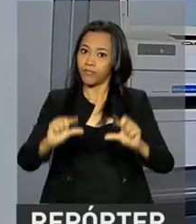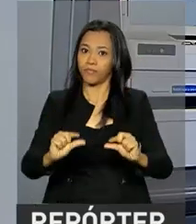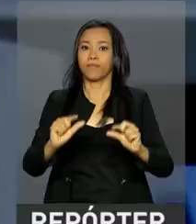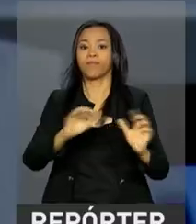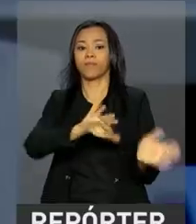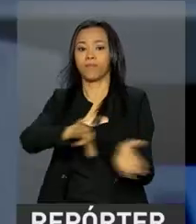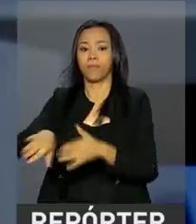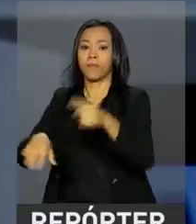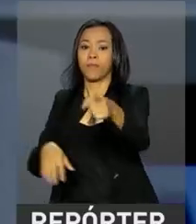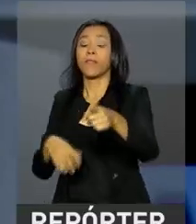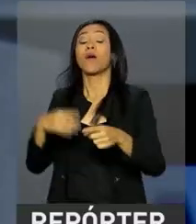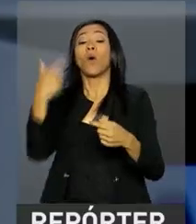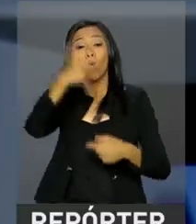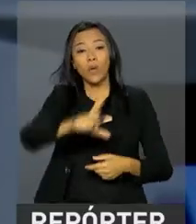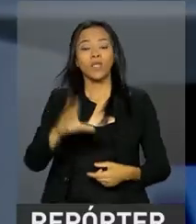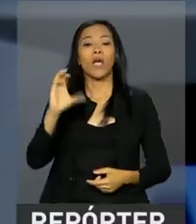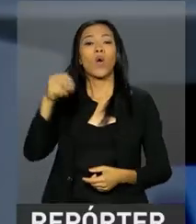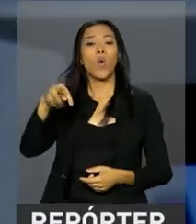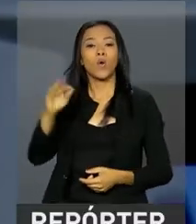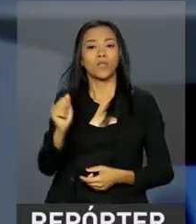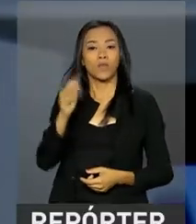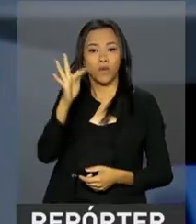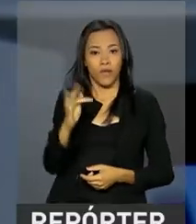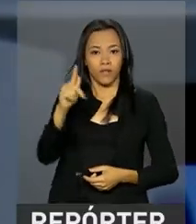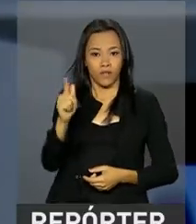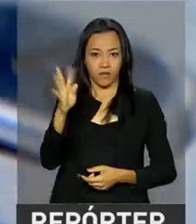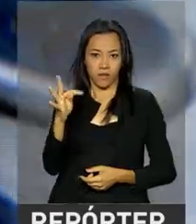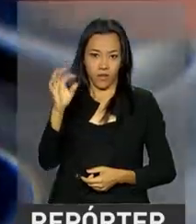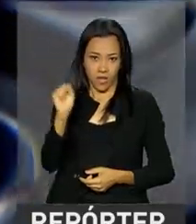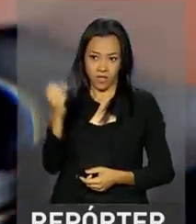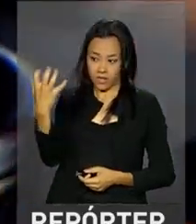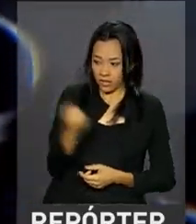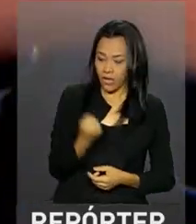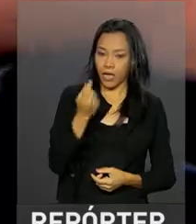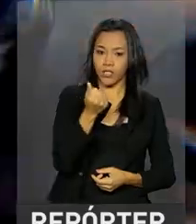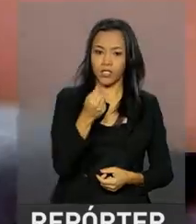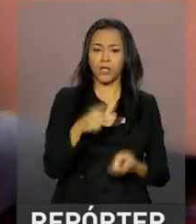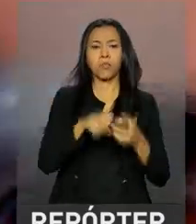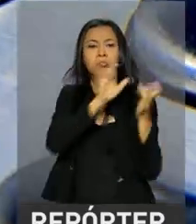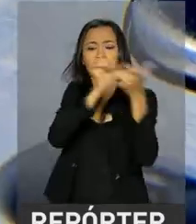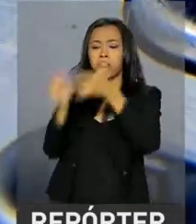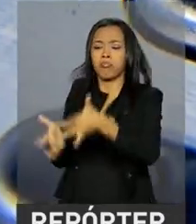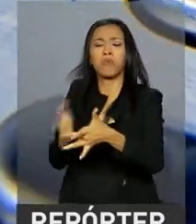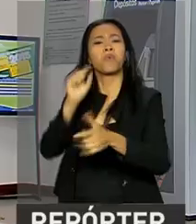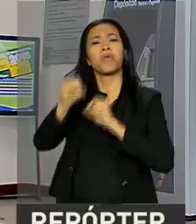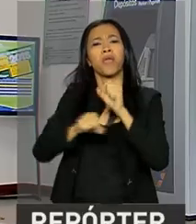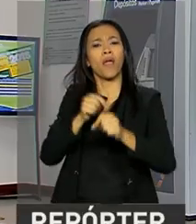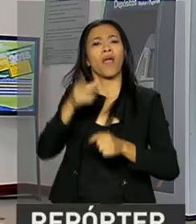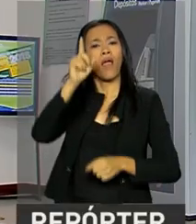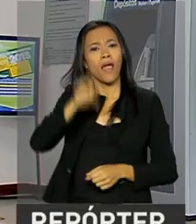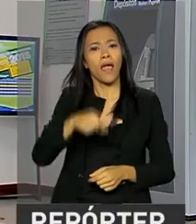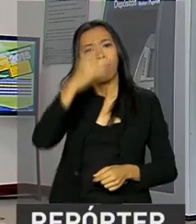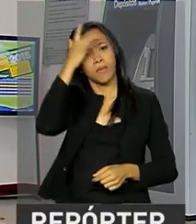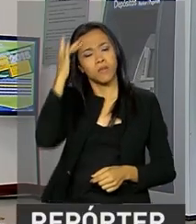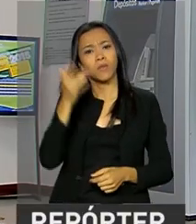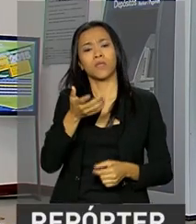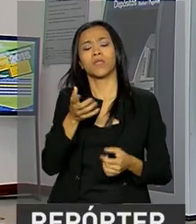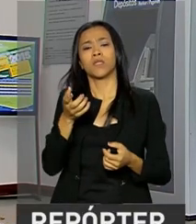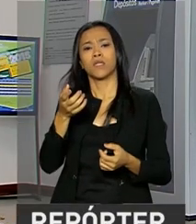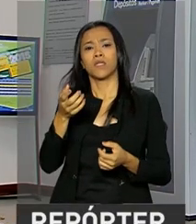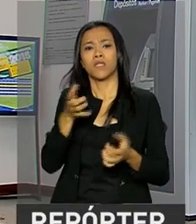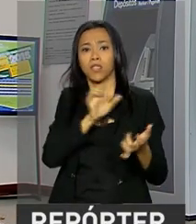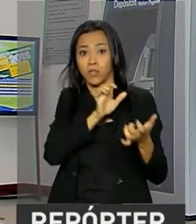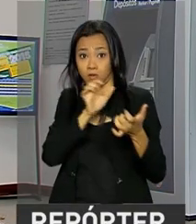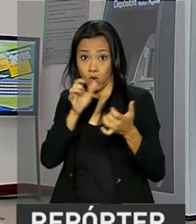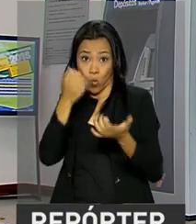inativas junto ao FGTS possam sacar os recursos. Contas inativas são aquelas que deixaram de receber depósitos, já